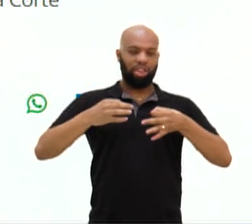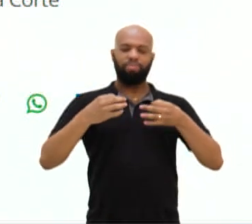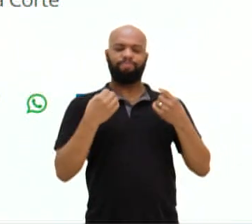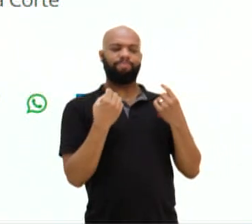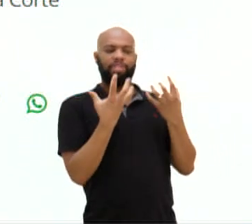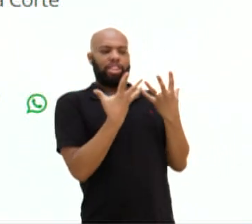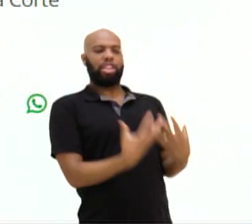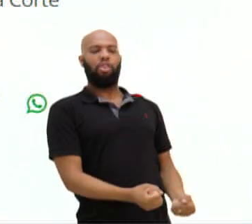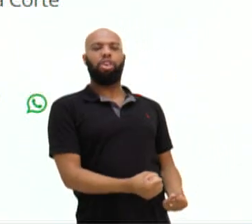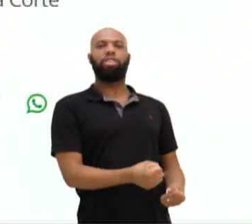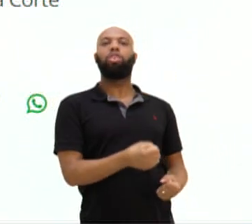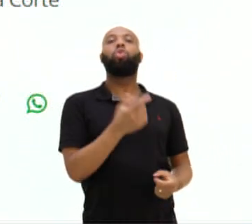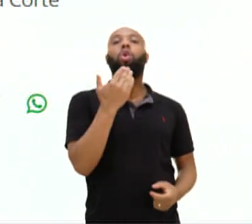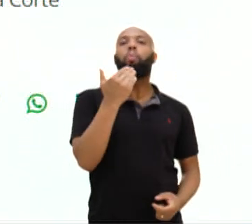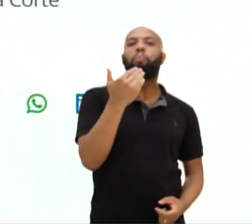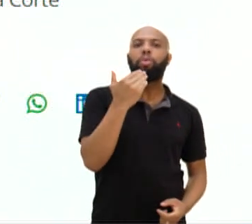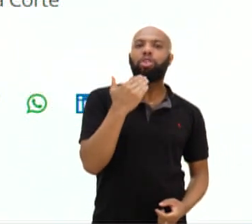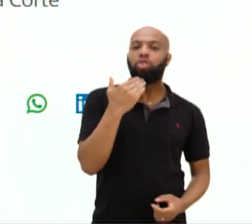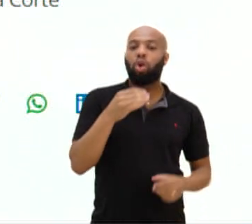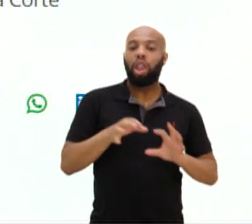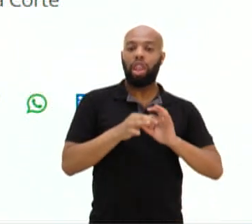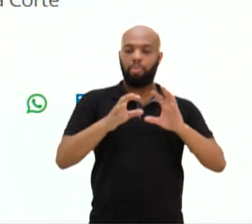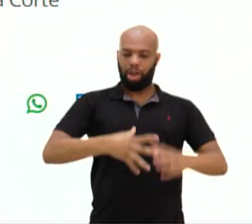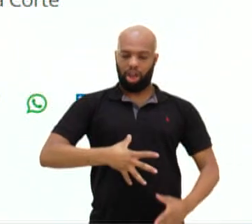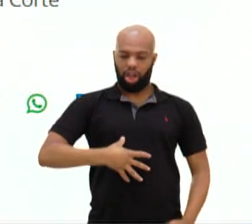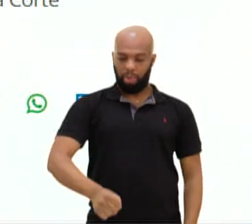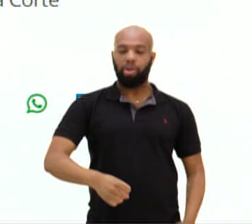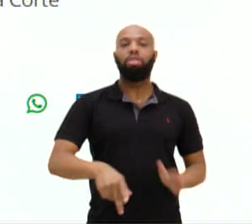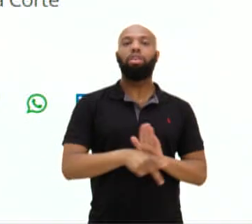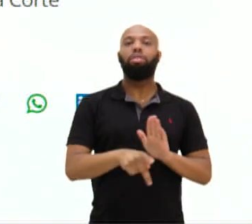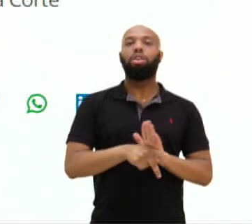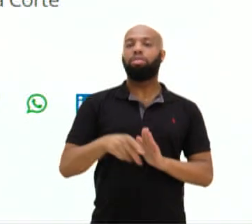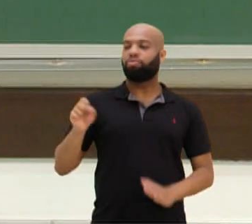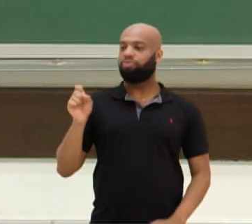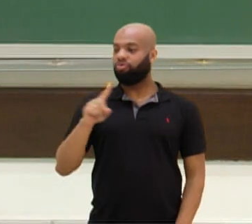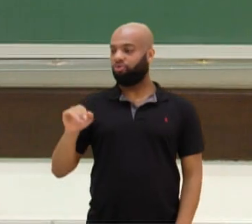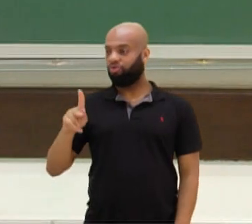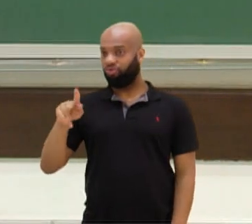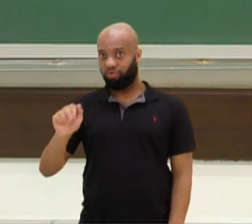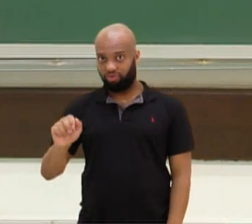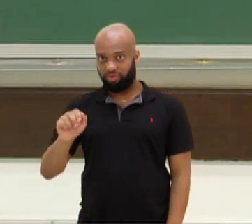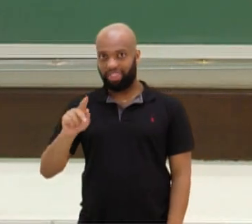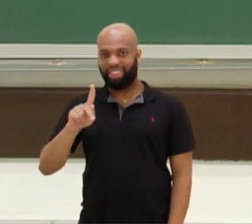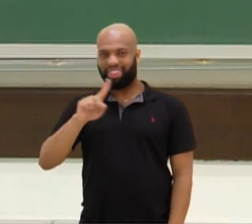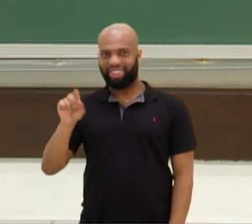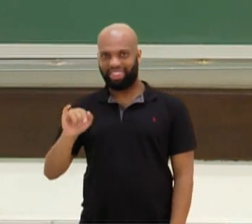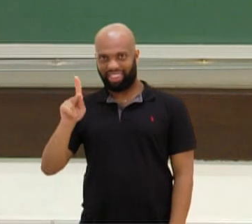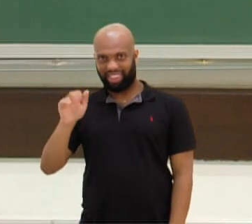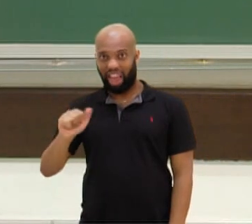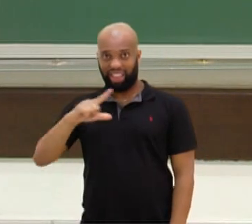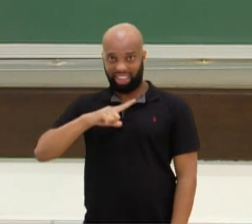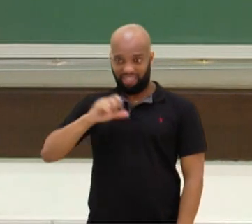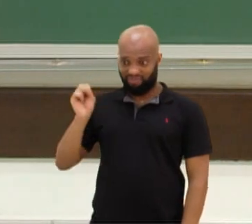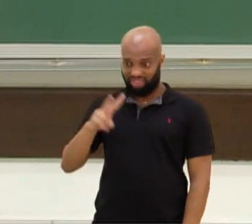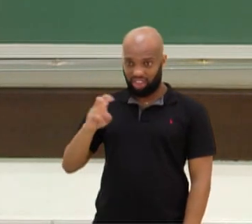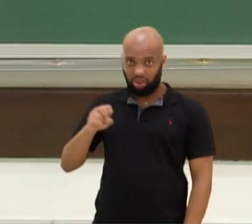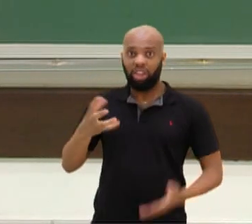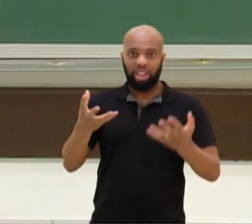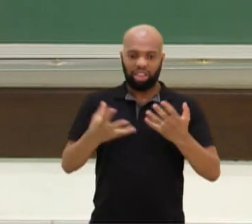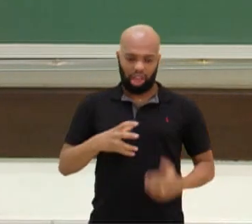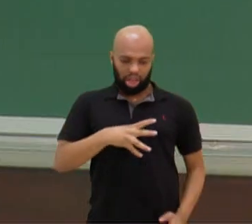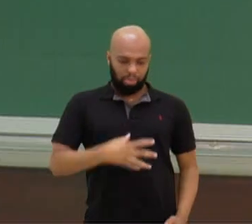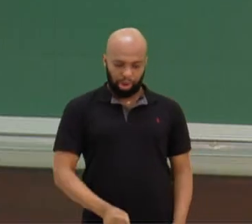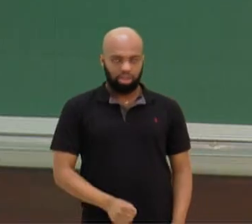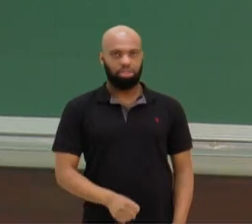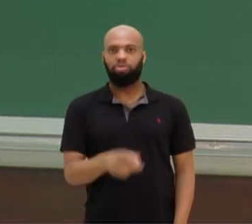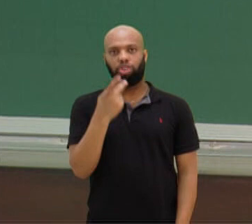pedia liberação de aborto em caso de infecção pelo vírus da Zika. Então, aqui uma notícia fresquinha, ó, do dia 1º de maio,